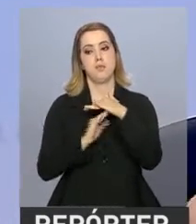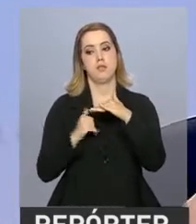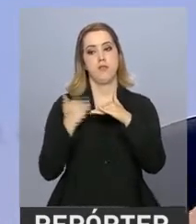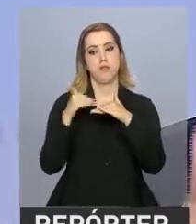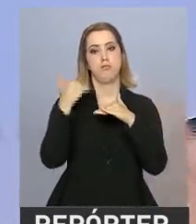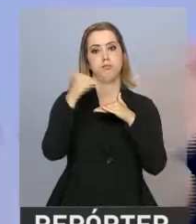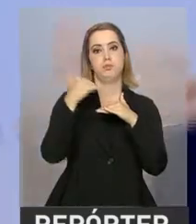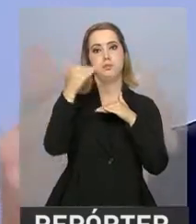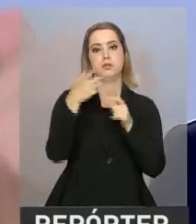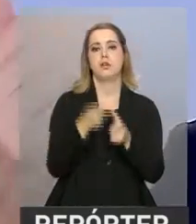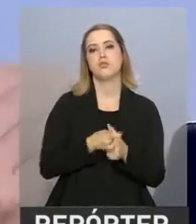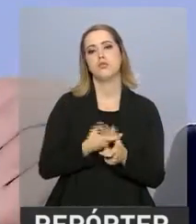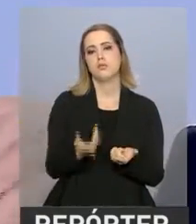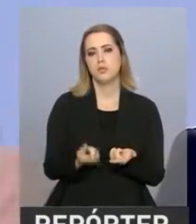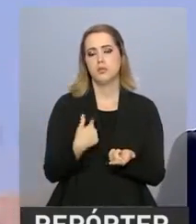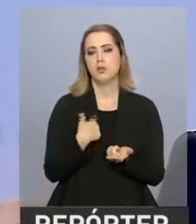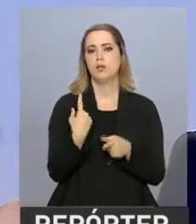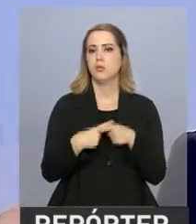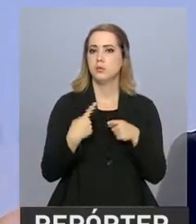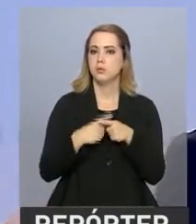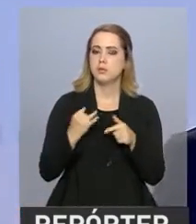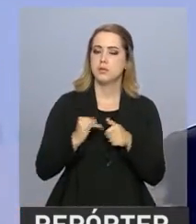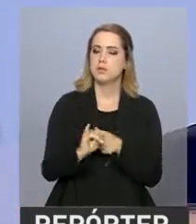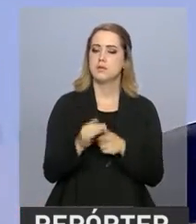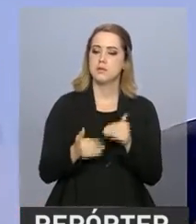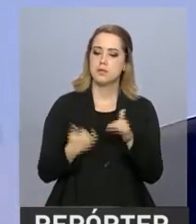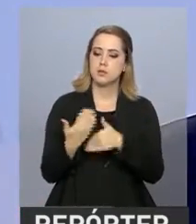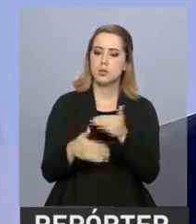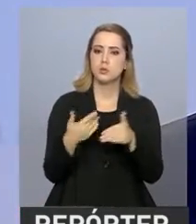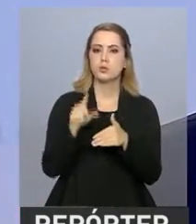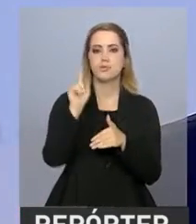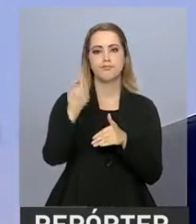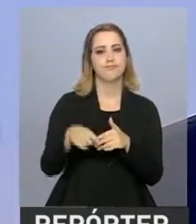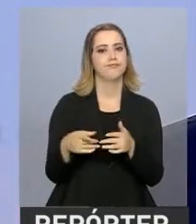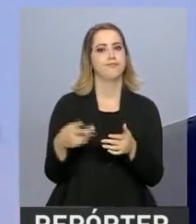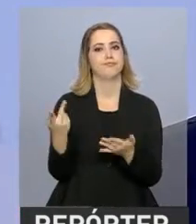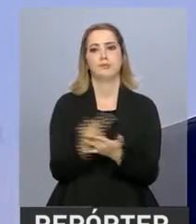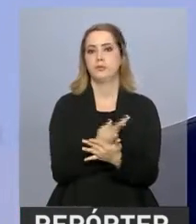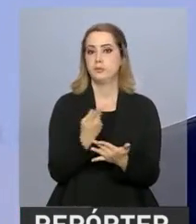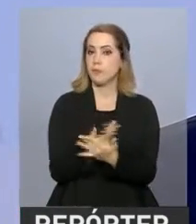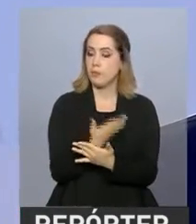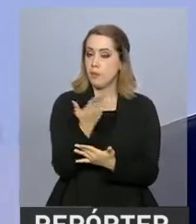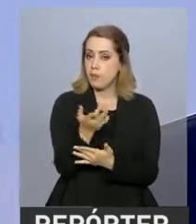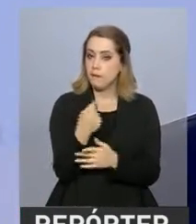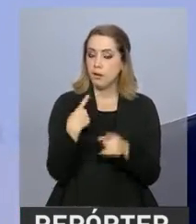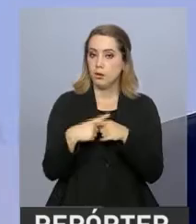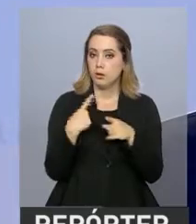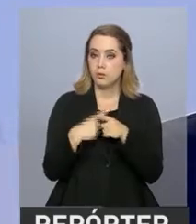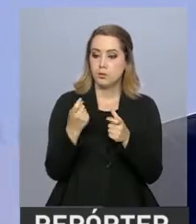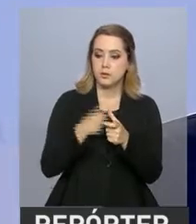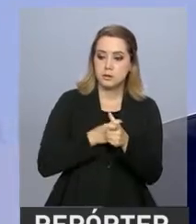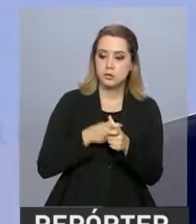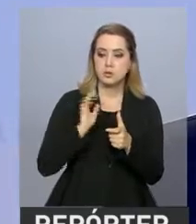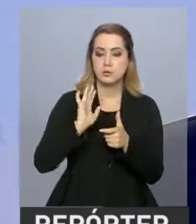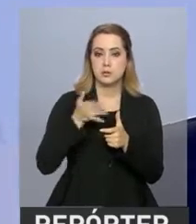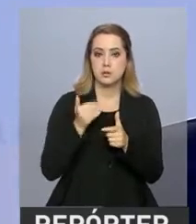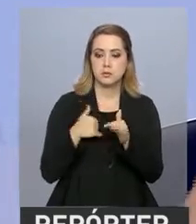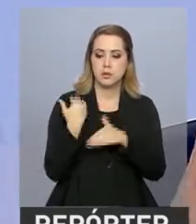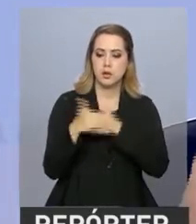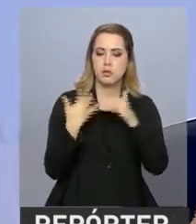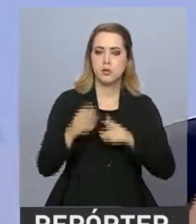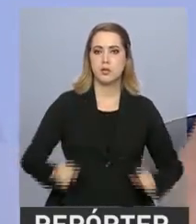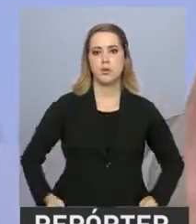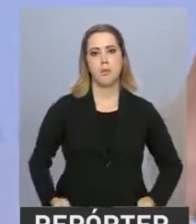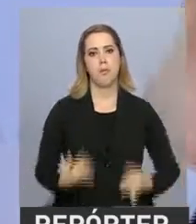gastos que, caso continuasse, seria insustentável, porque as despesas públicas atingiriam um montante